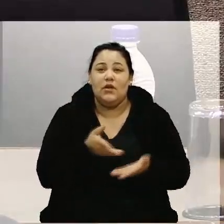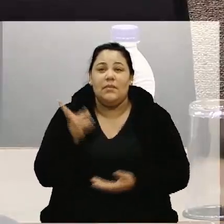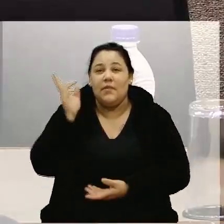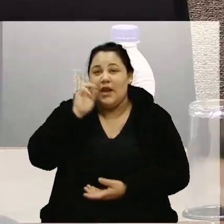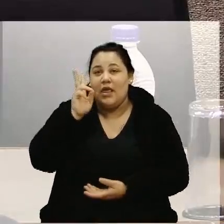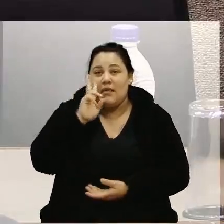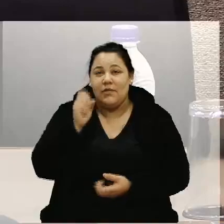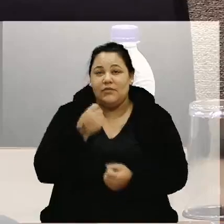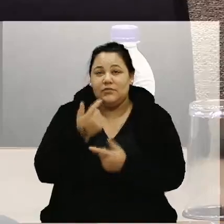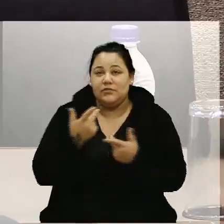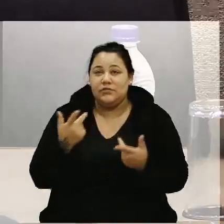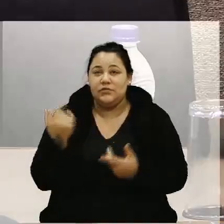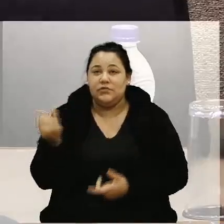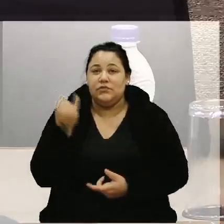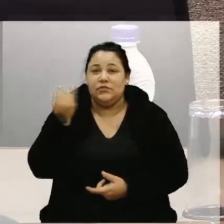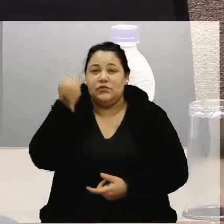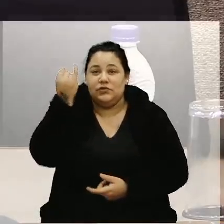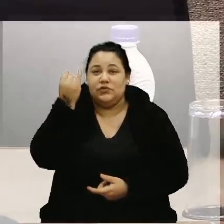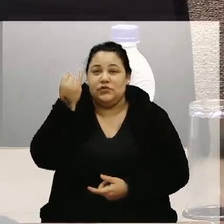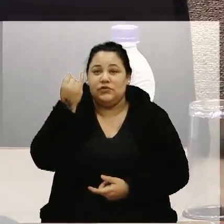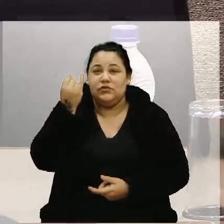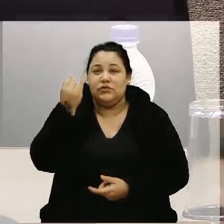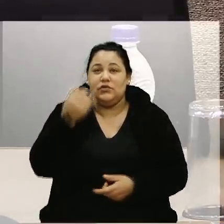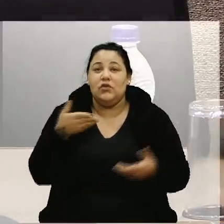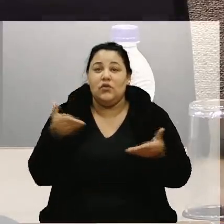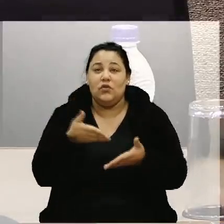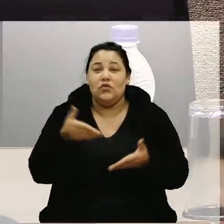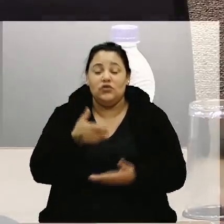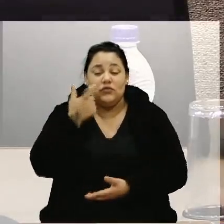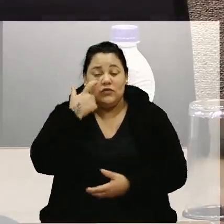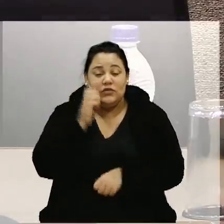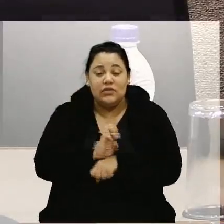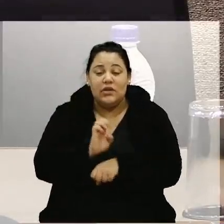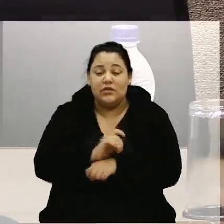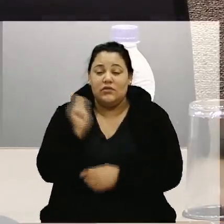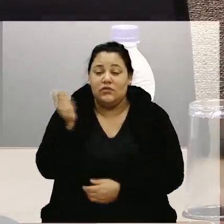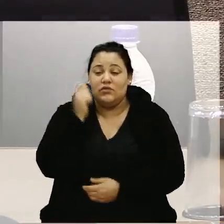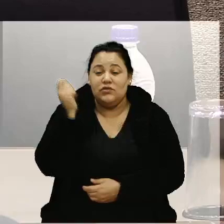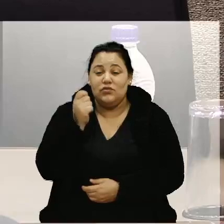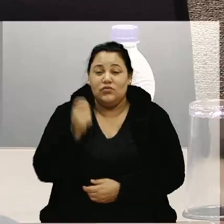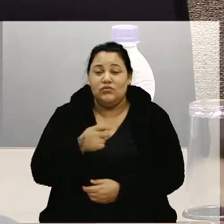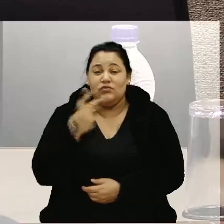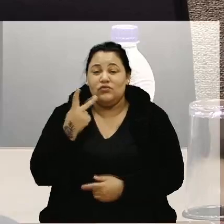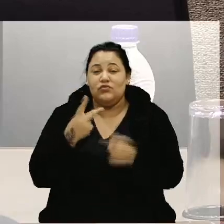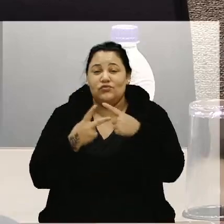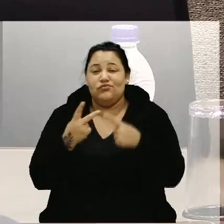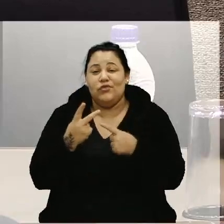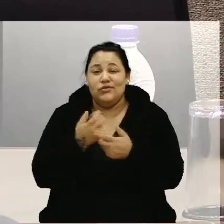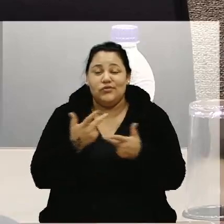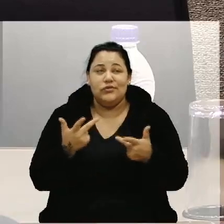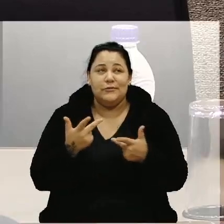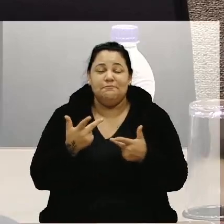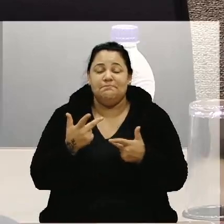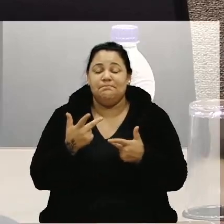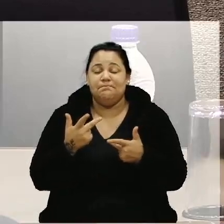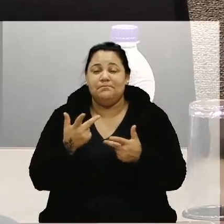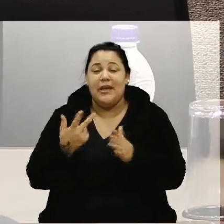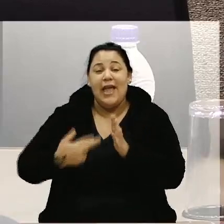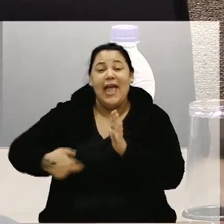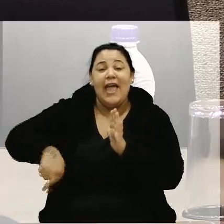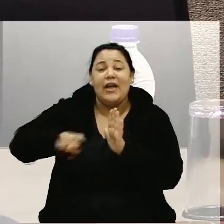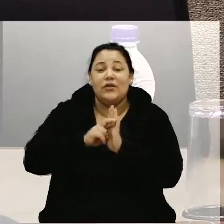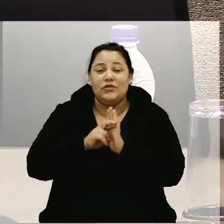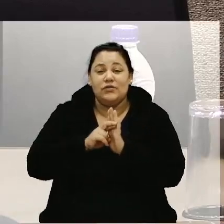que é importante. Hoje eu vejo o Estado do Rio Grande do Sul com 2 mandamentos, né? Reconstruir